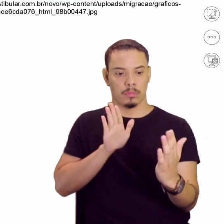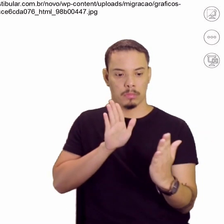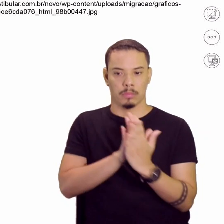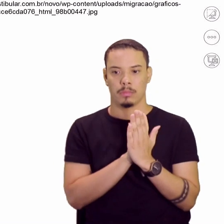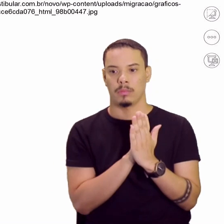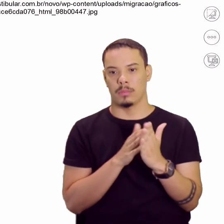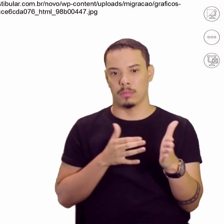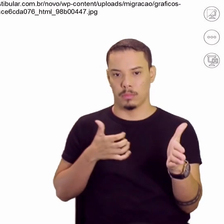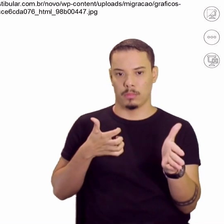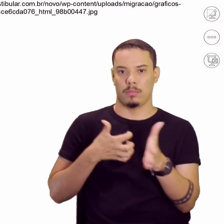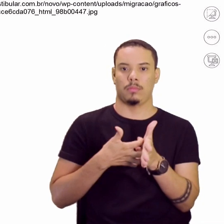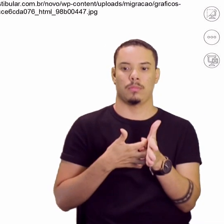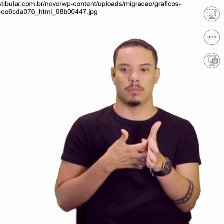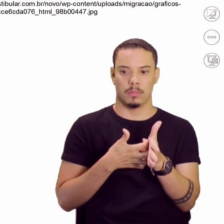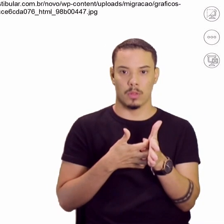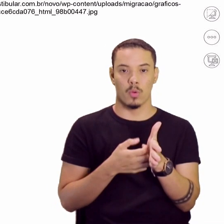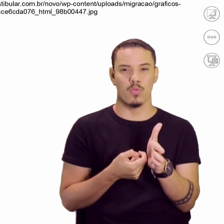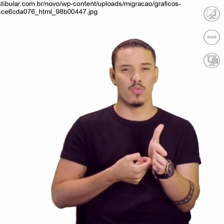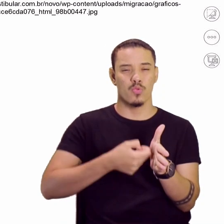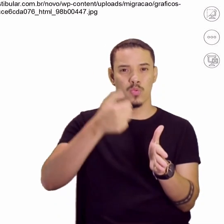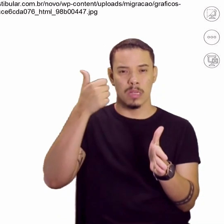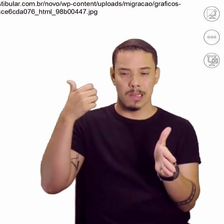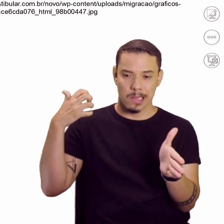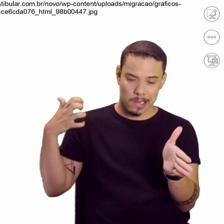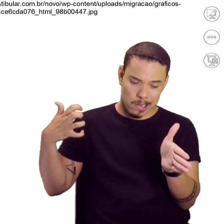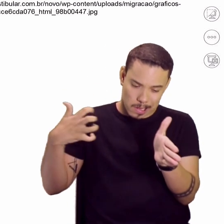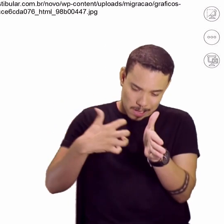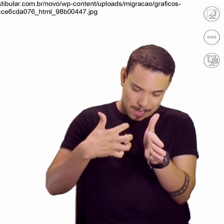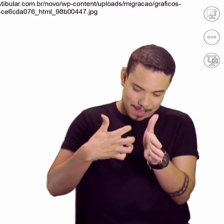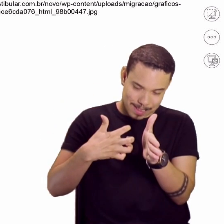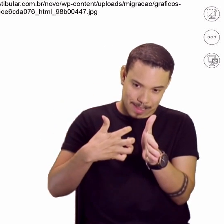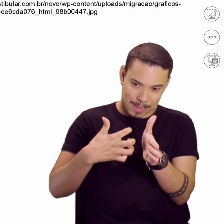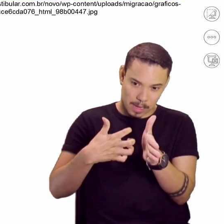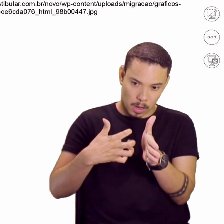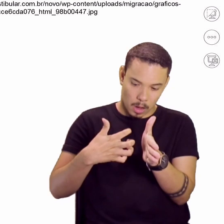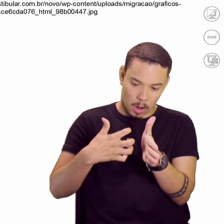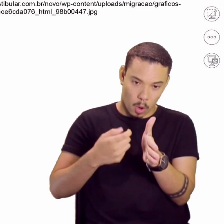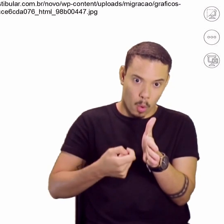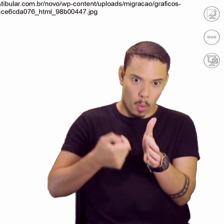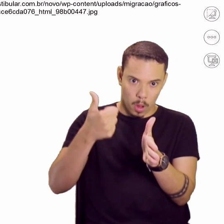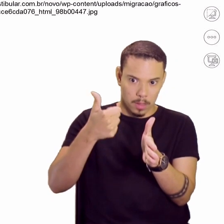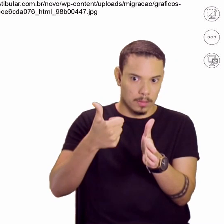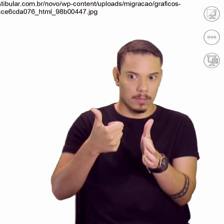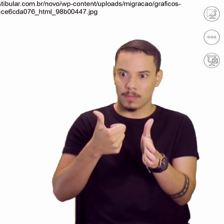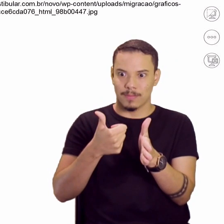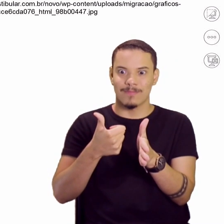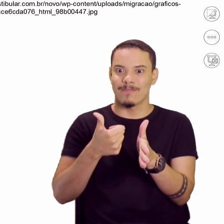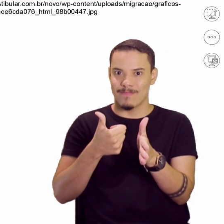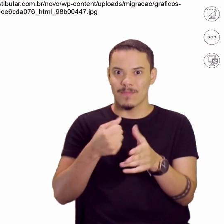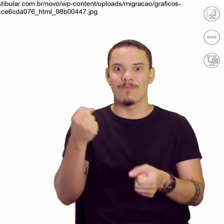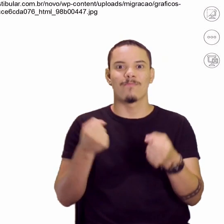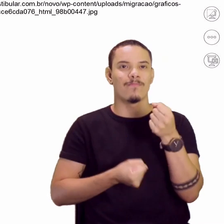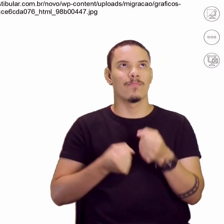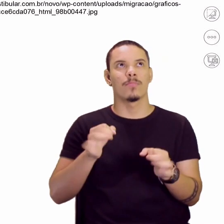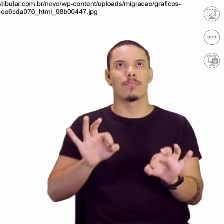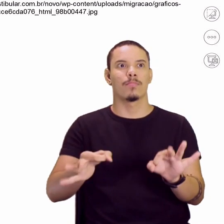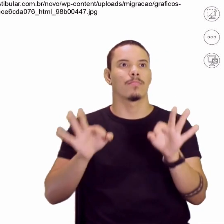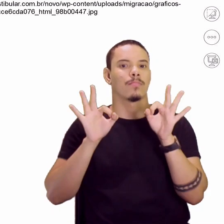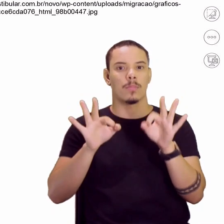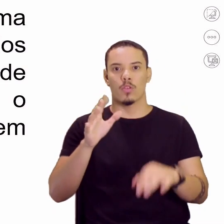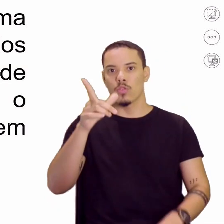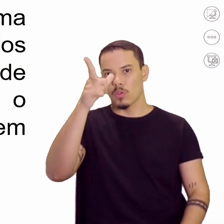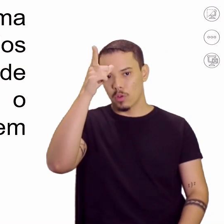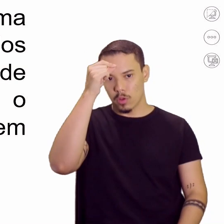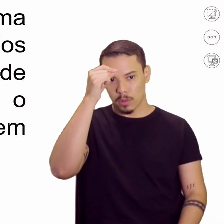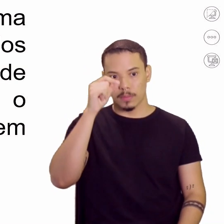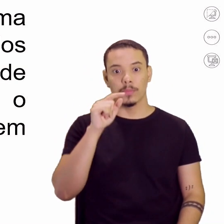obstáculo. Então, temos... Conseguiu frear sem bater. Que bom, né? Não estragou a lataria do carro. Ótimo. Então,